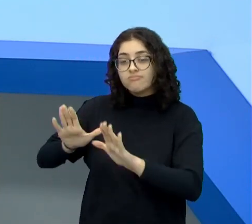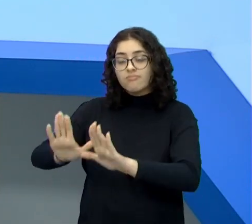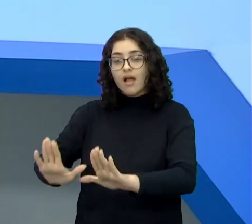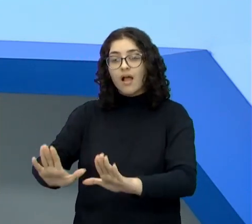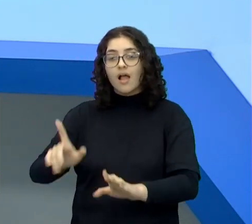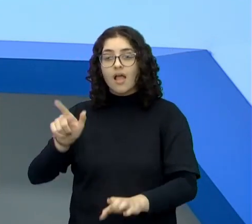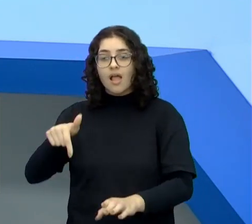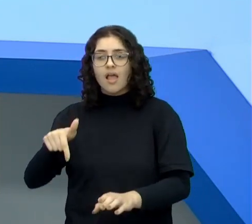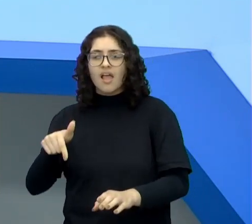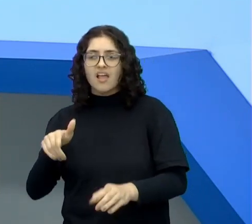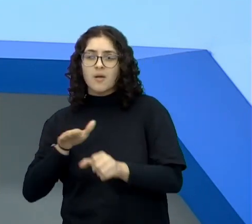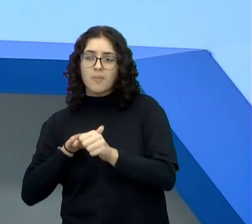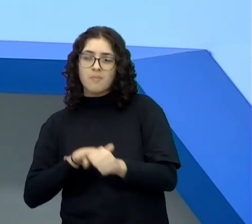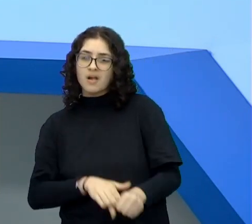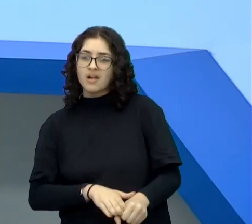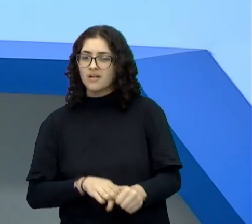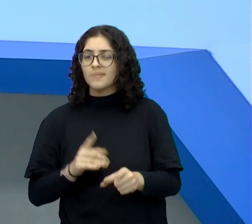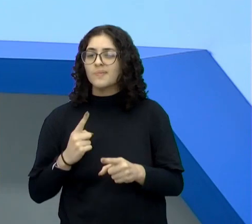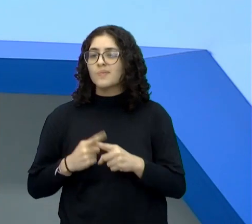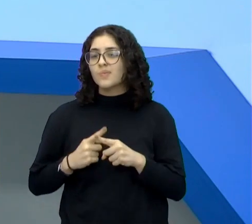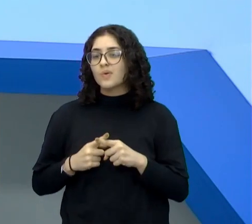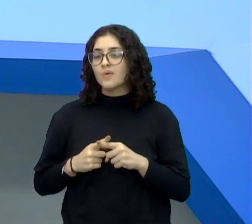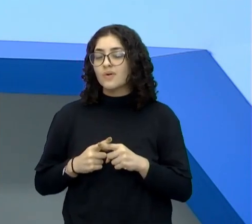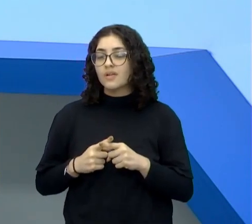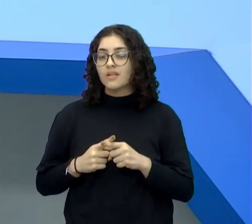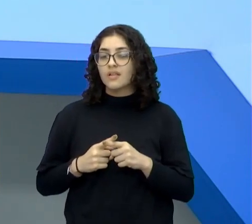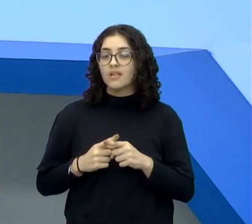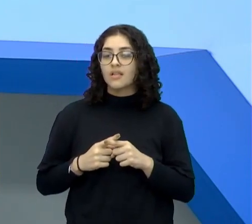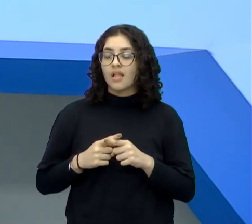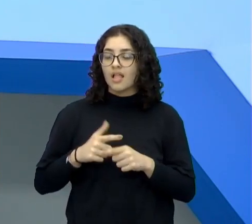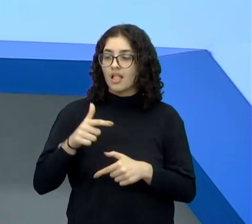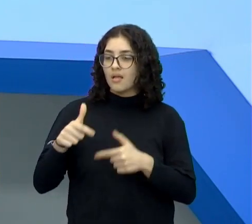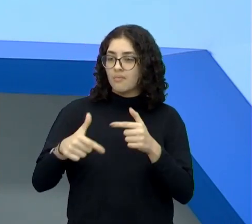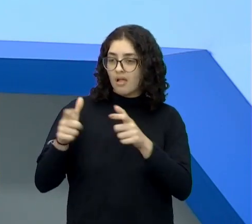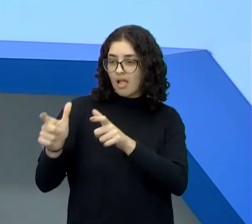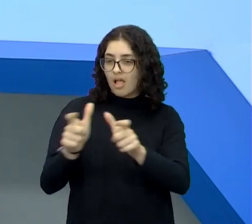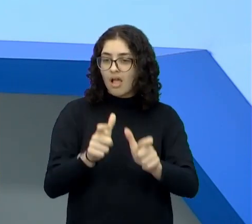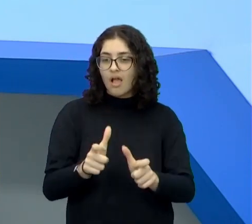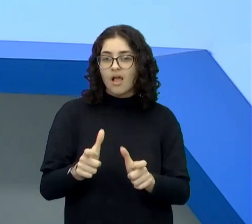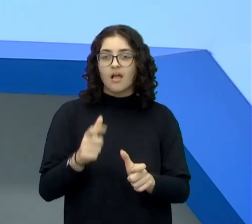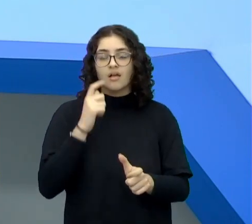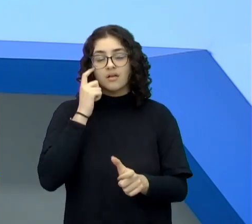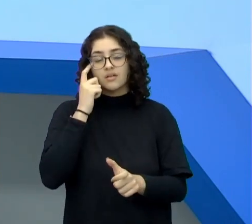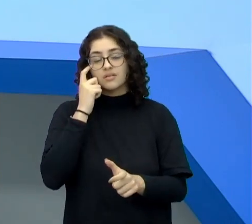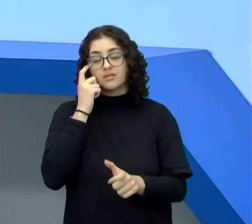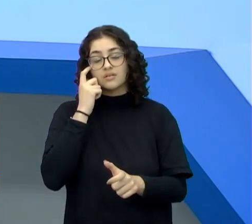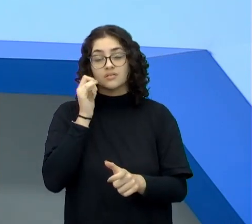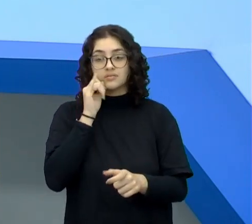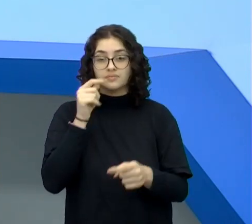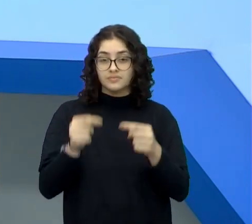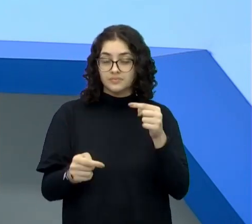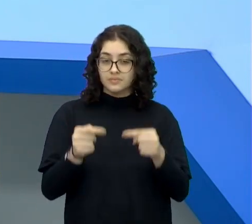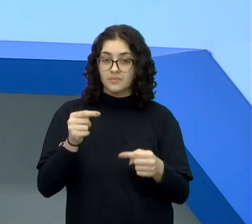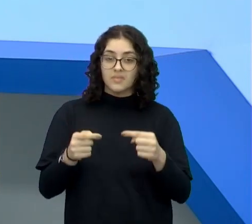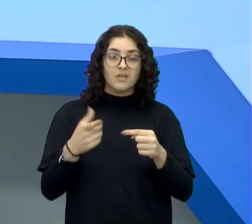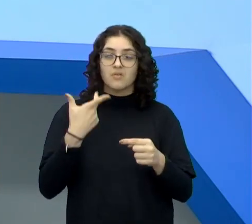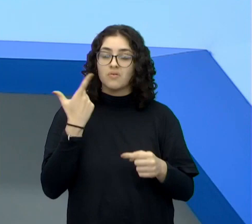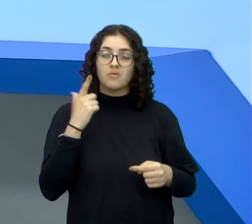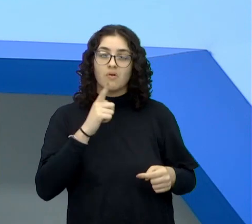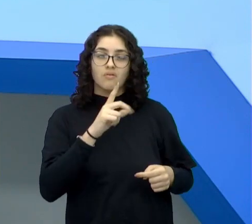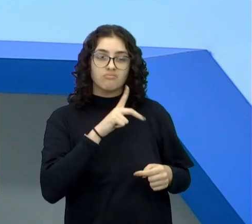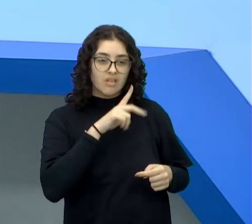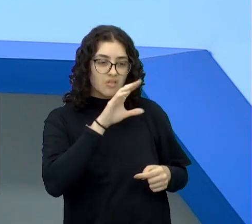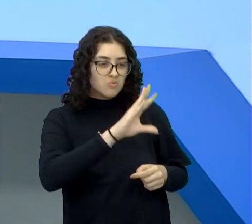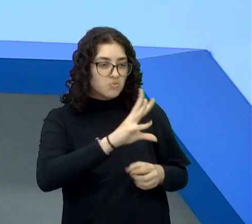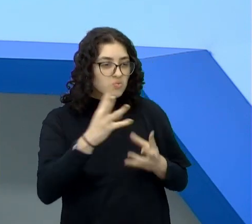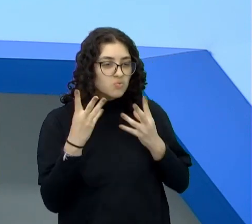são uma minoria. Por quê? Elas estão em poucos setores, quando a gente fala de política, ainda não são aí,